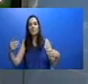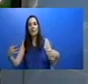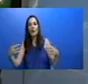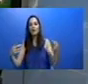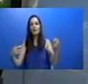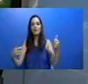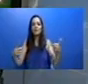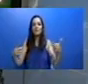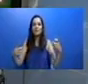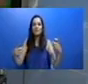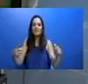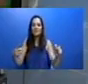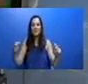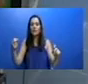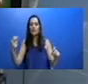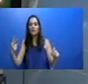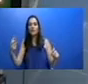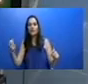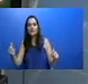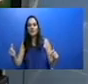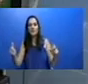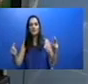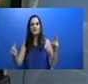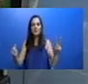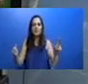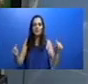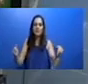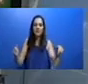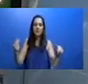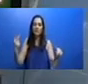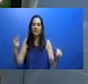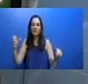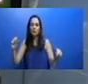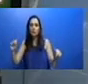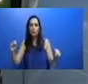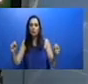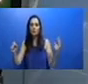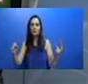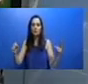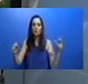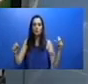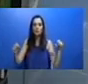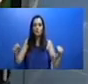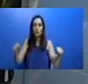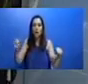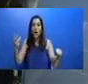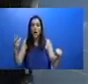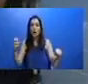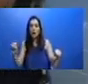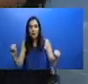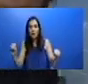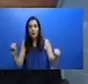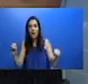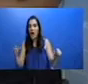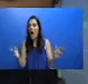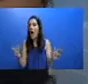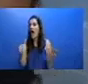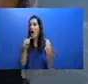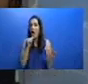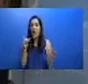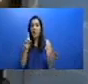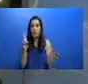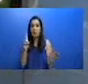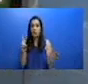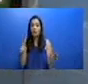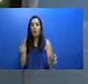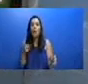25, 26, 27, 28, 29, 30. Ainda não chegamos no